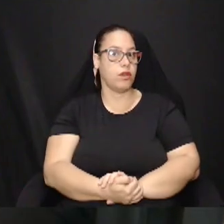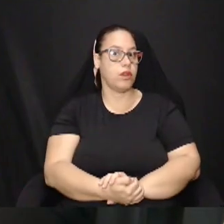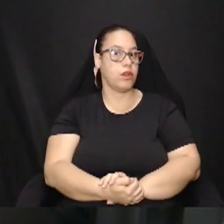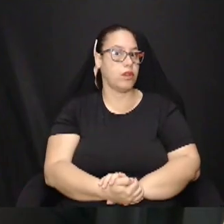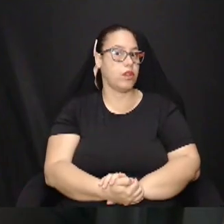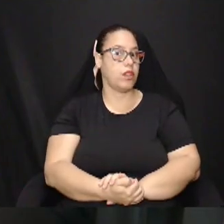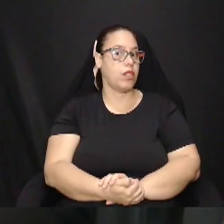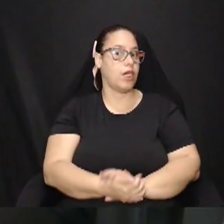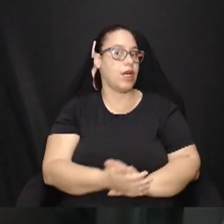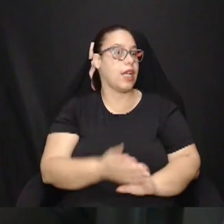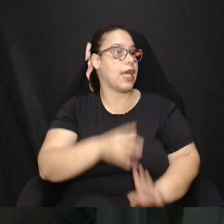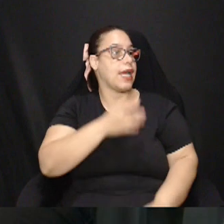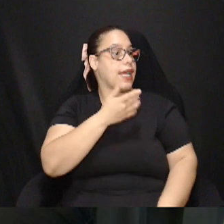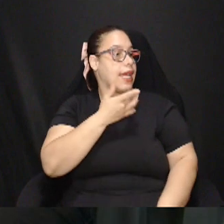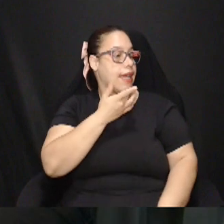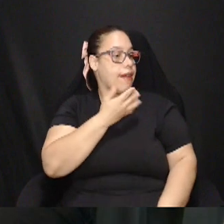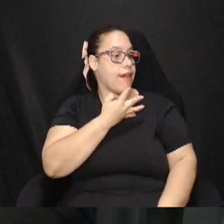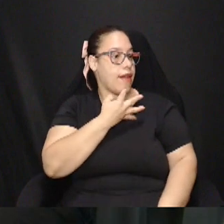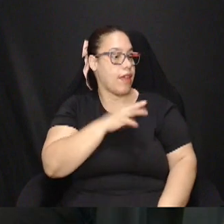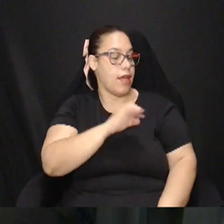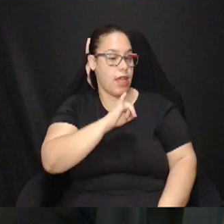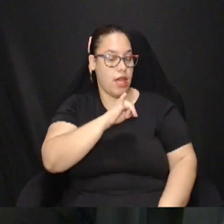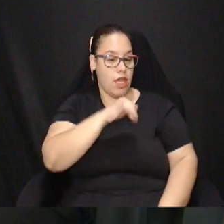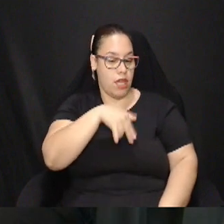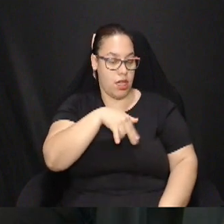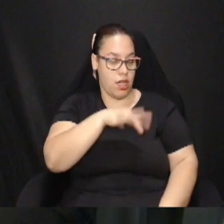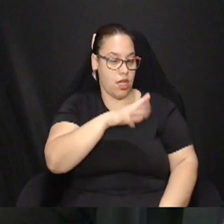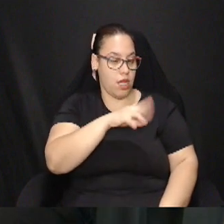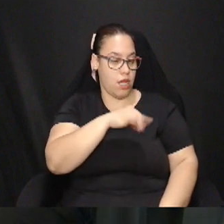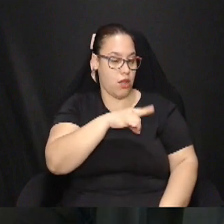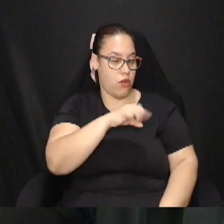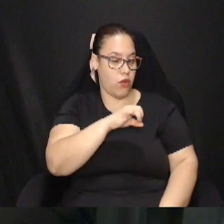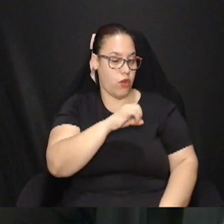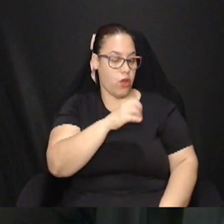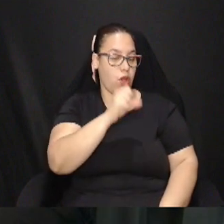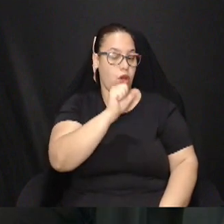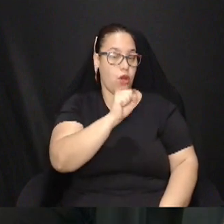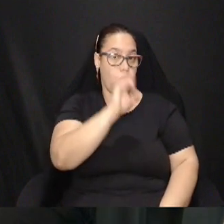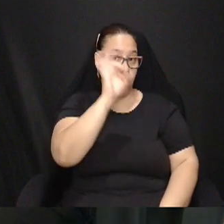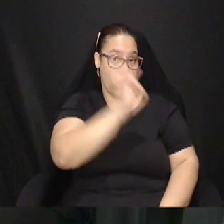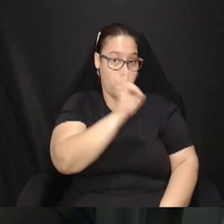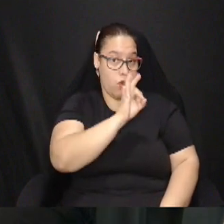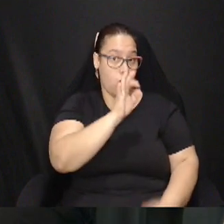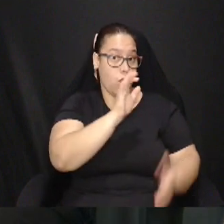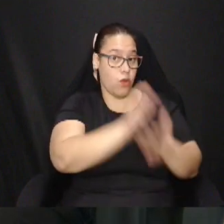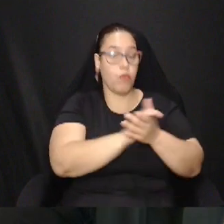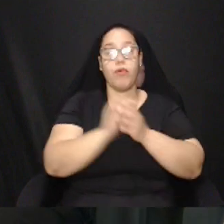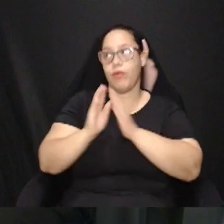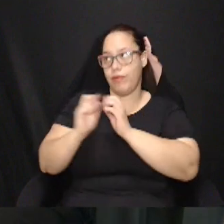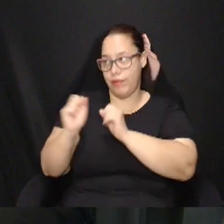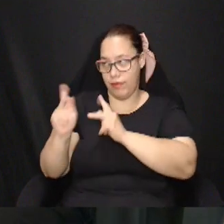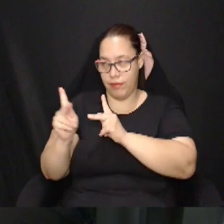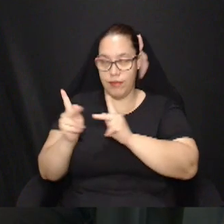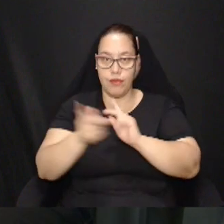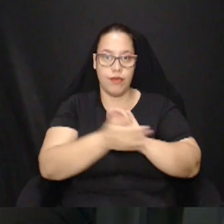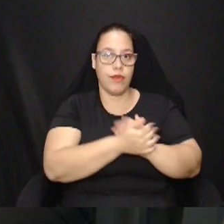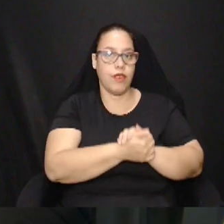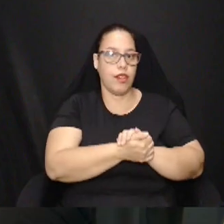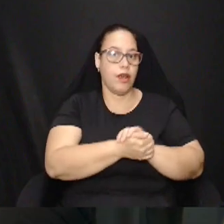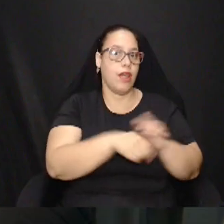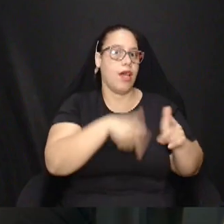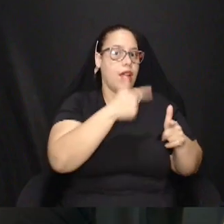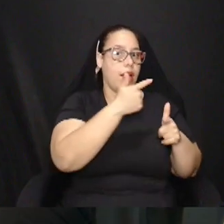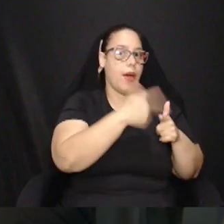Sim, por favor. A infertilidade afeta não 15%, 8% dos casais. Perfeito. O problema